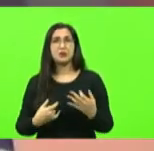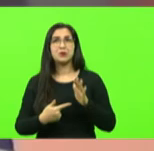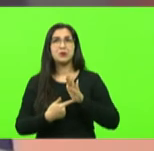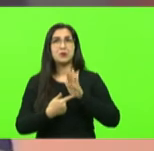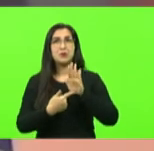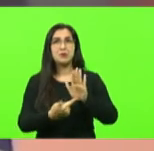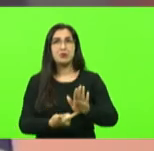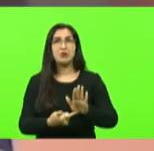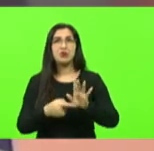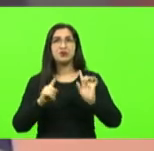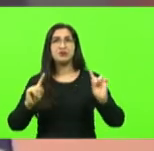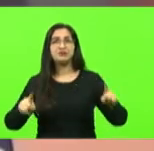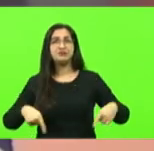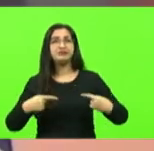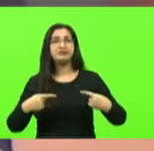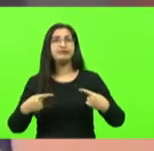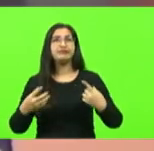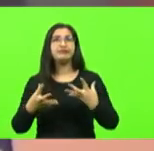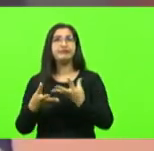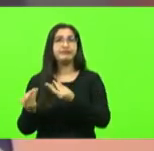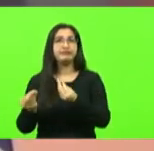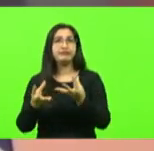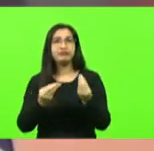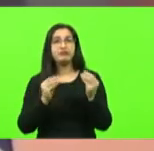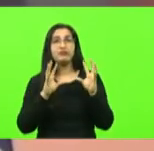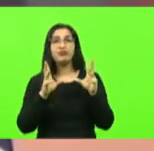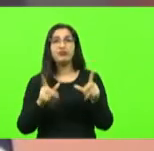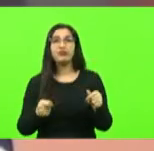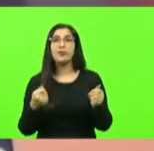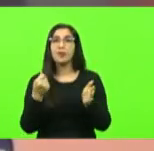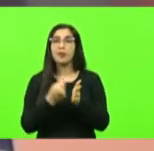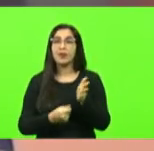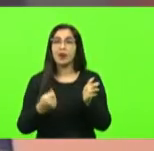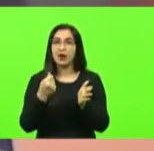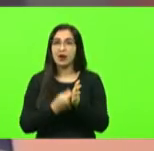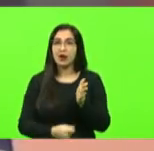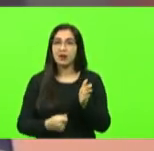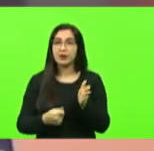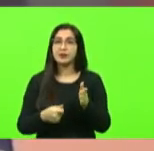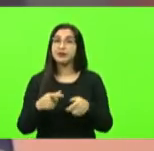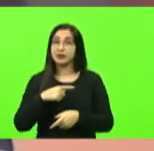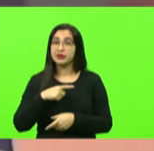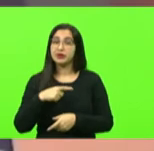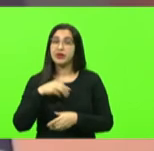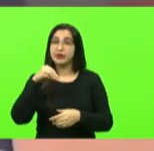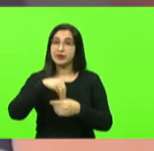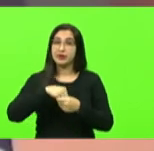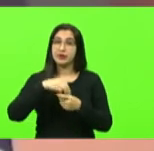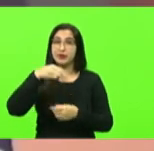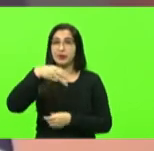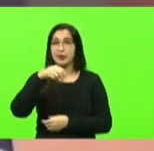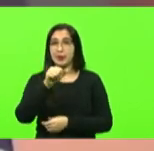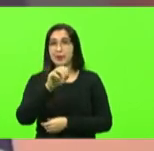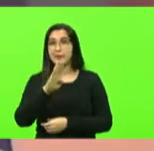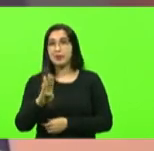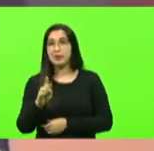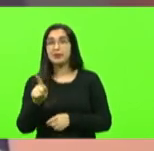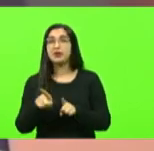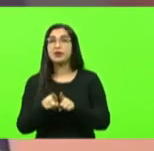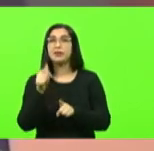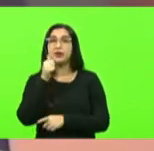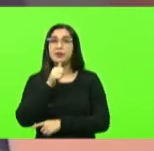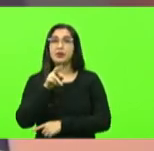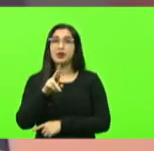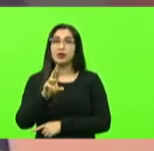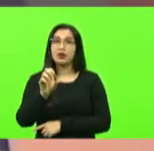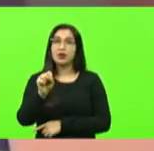o desafio de todas as lutas presentes no MAB. A Rosilene, que trouxe aqui a